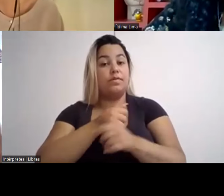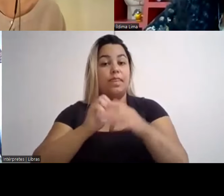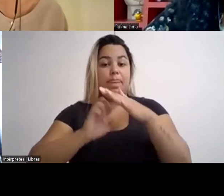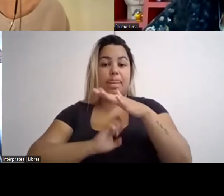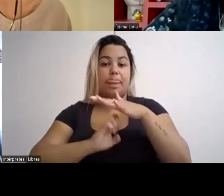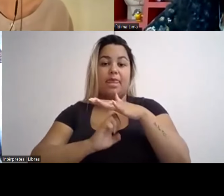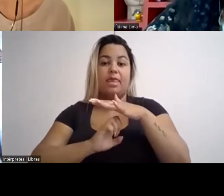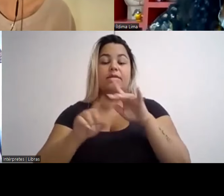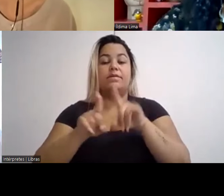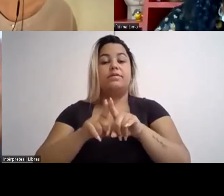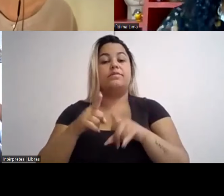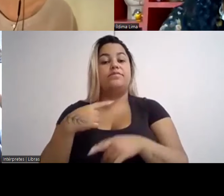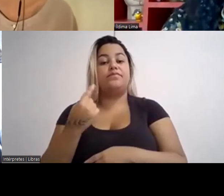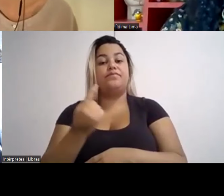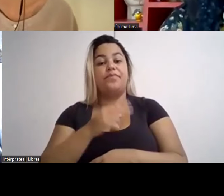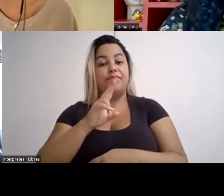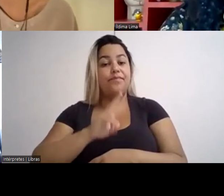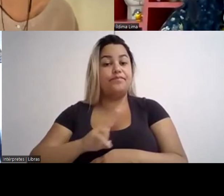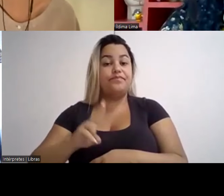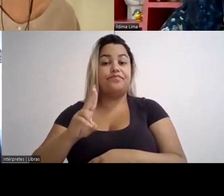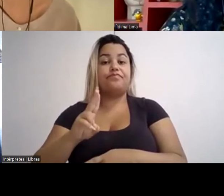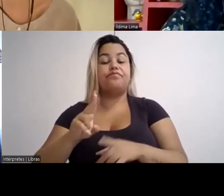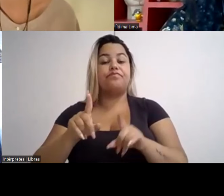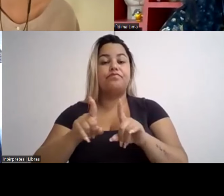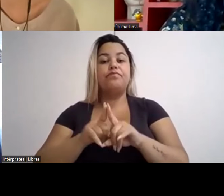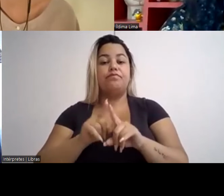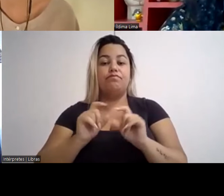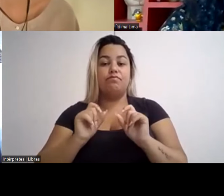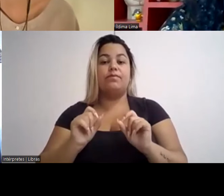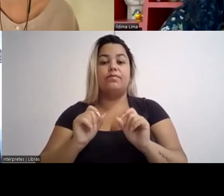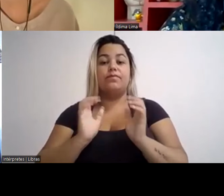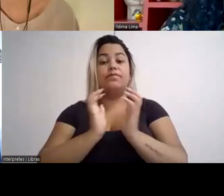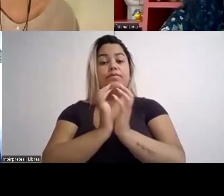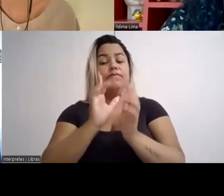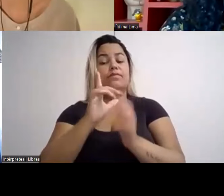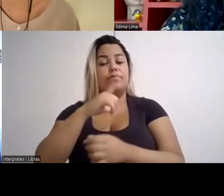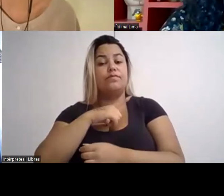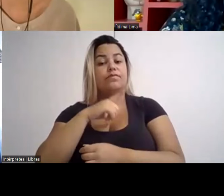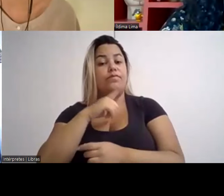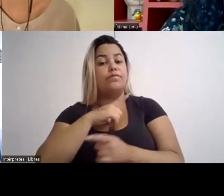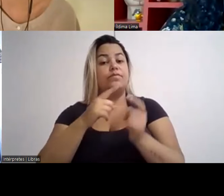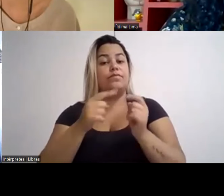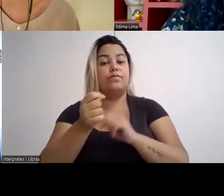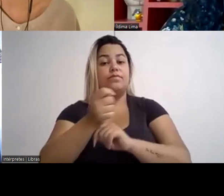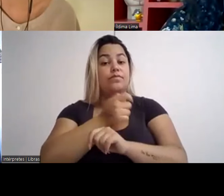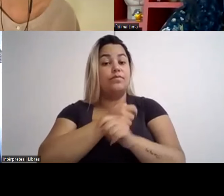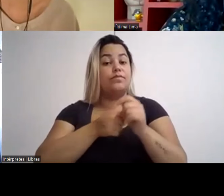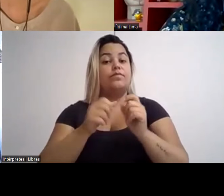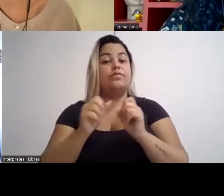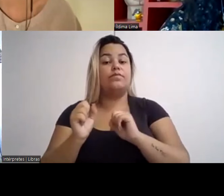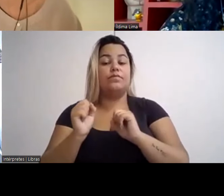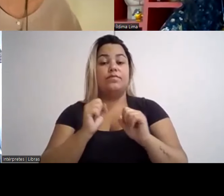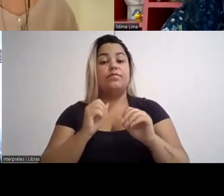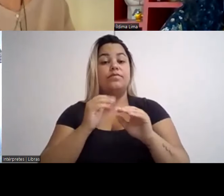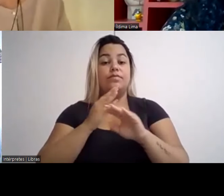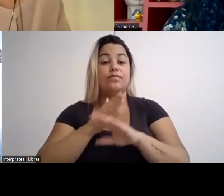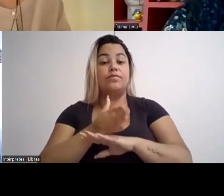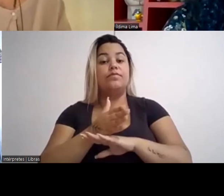das nossas universidades, os atores rede, né? De que essa economia ela pode ser uma porta ou